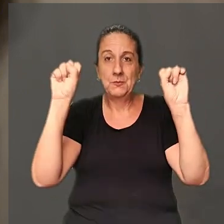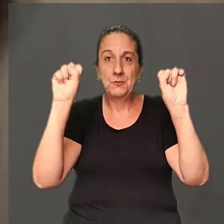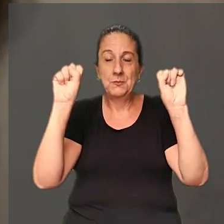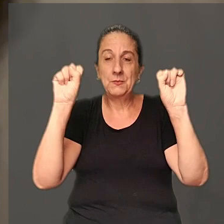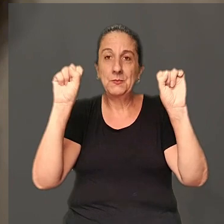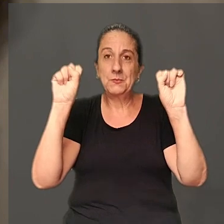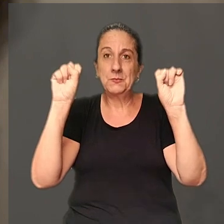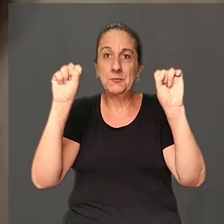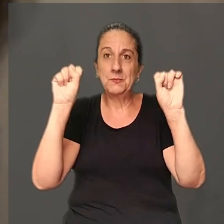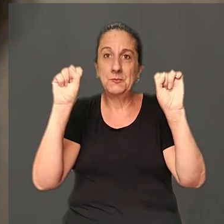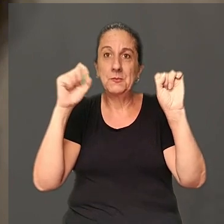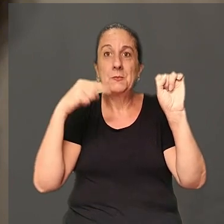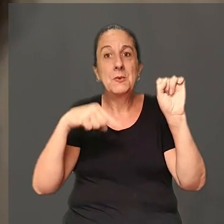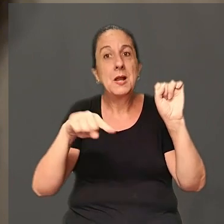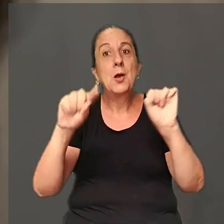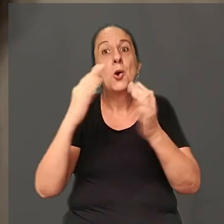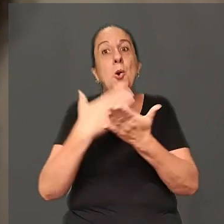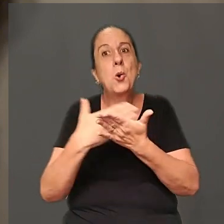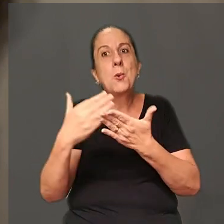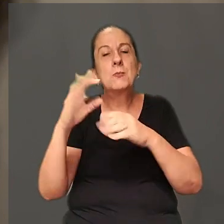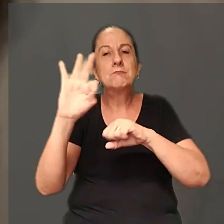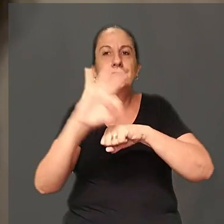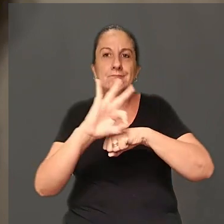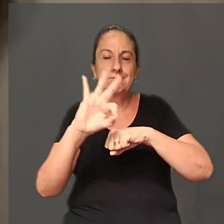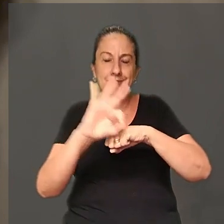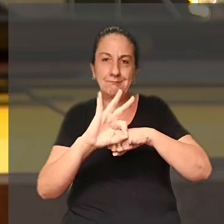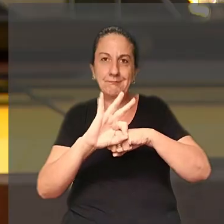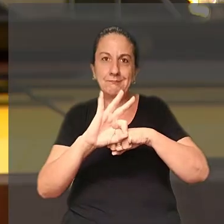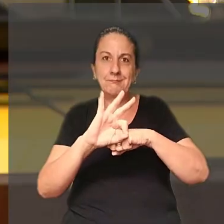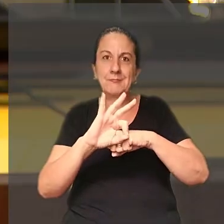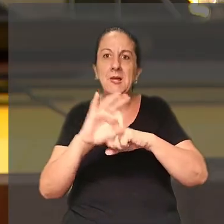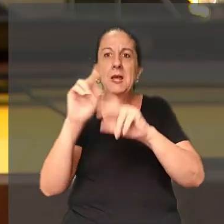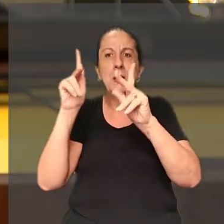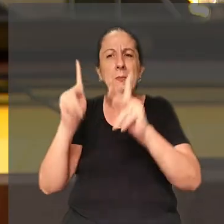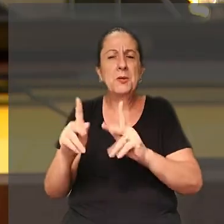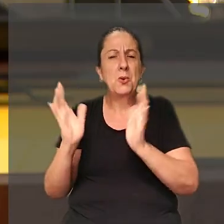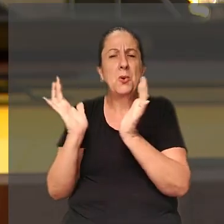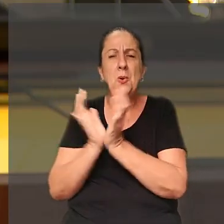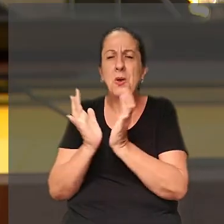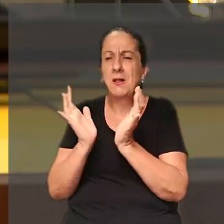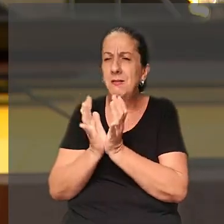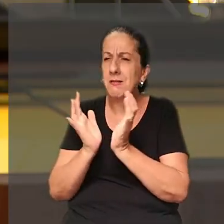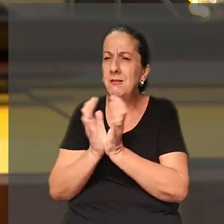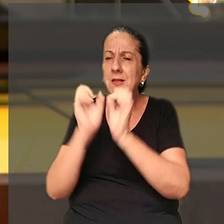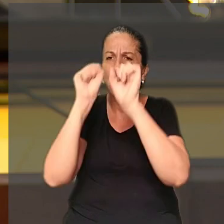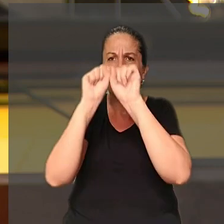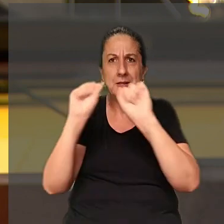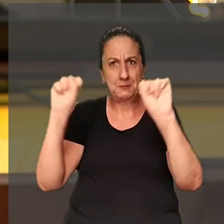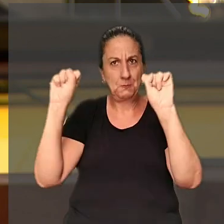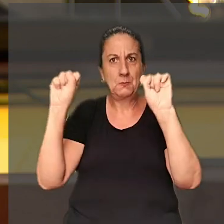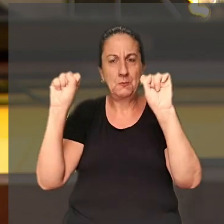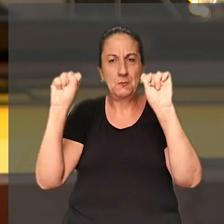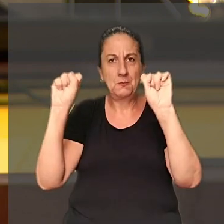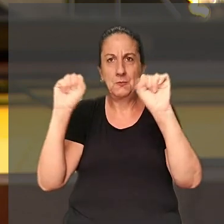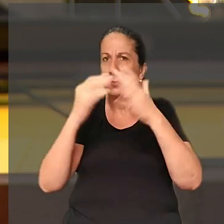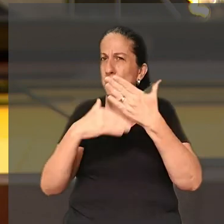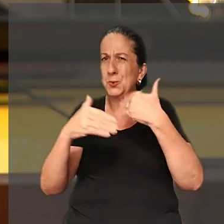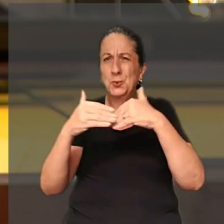tribunal para me lançar na advocacia. O pessoal do tribunal, meus colegas de